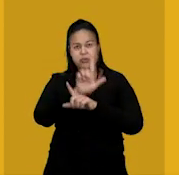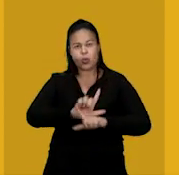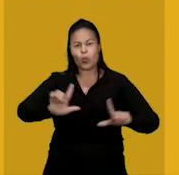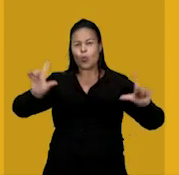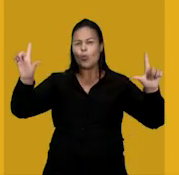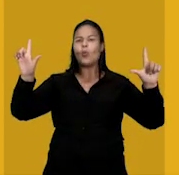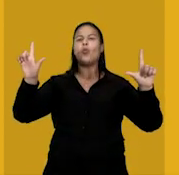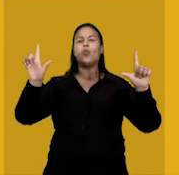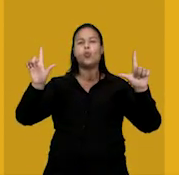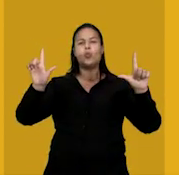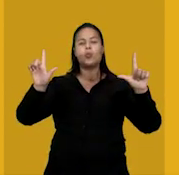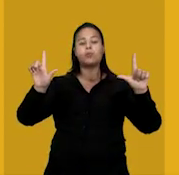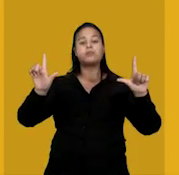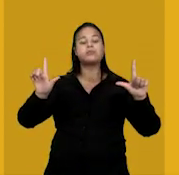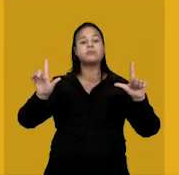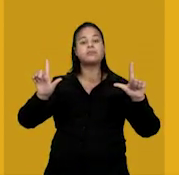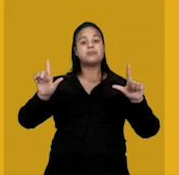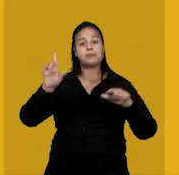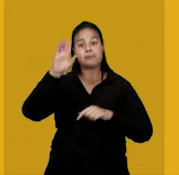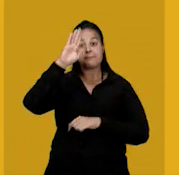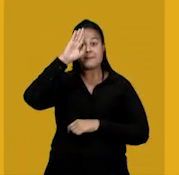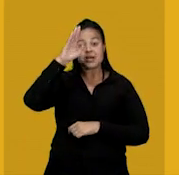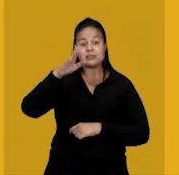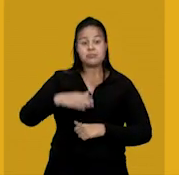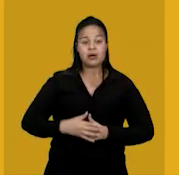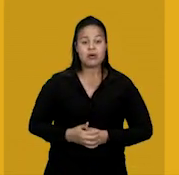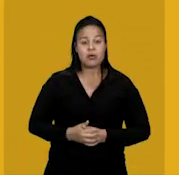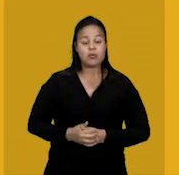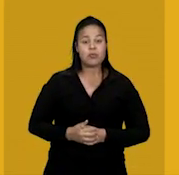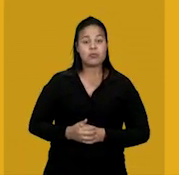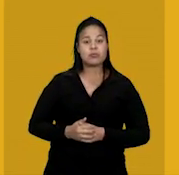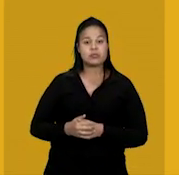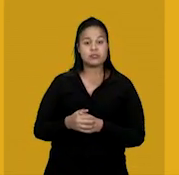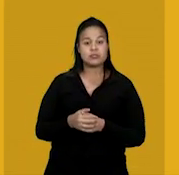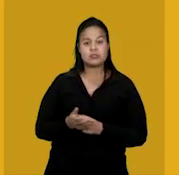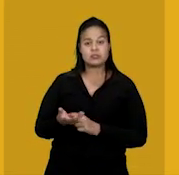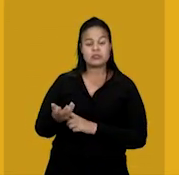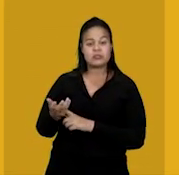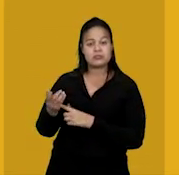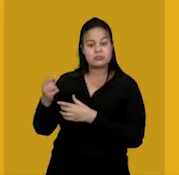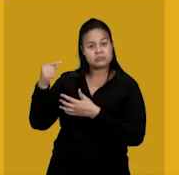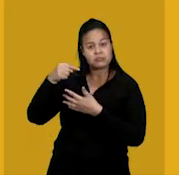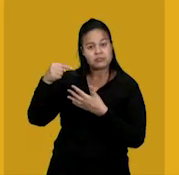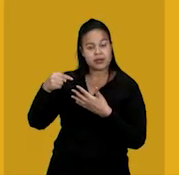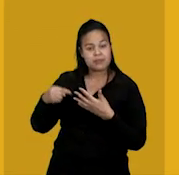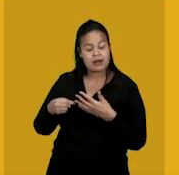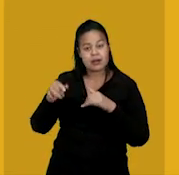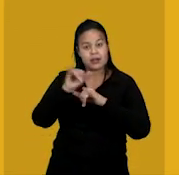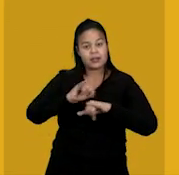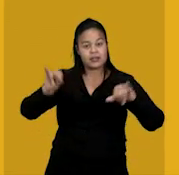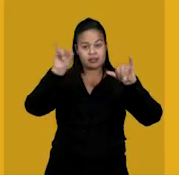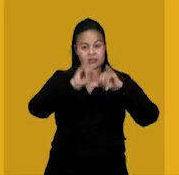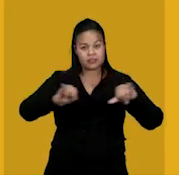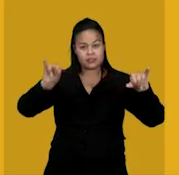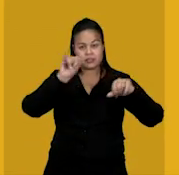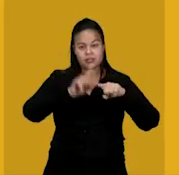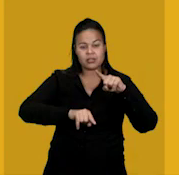consumidor. As linguagens verbal e não verbal a compõem. Quer dizer, pode ter texto, pode não ter o